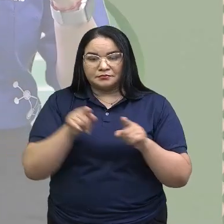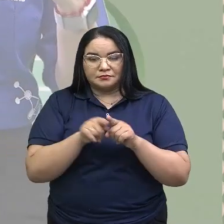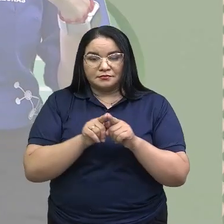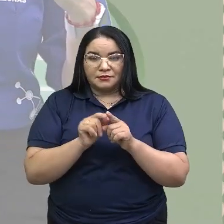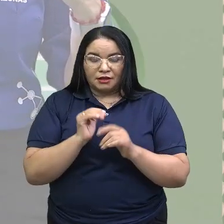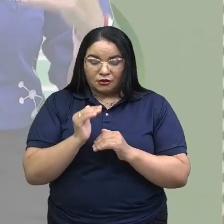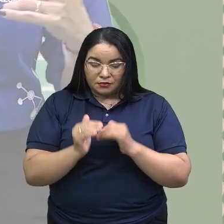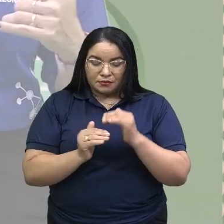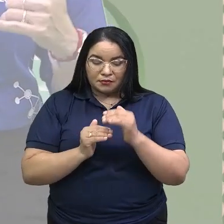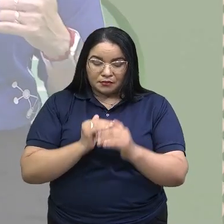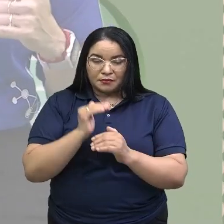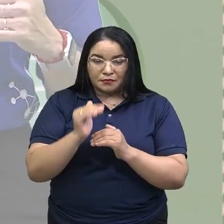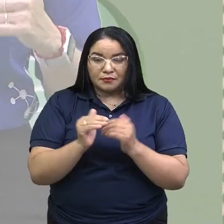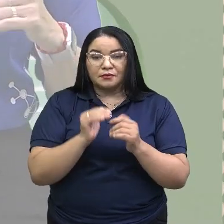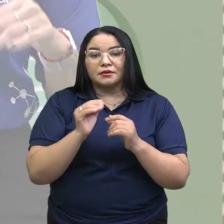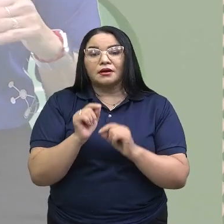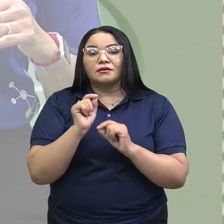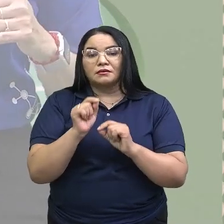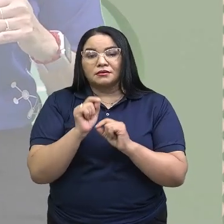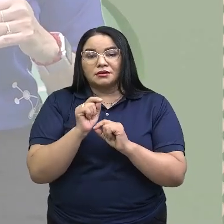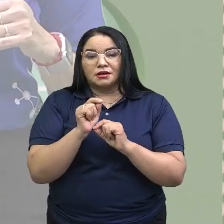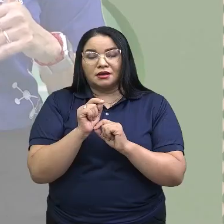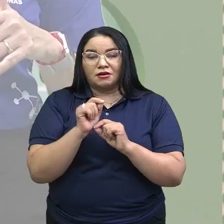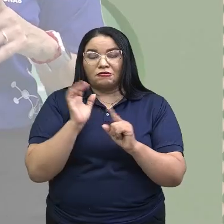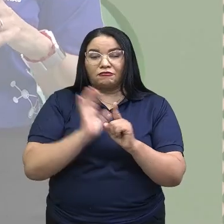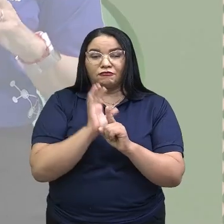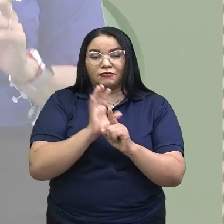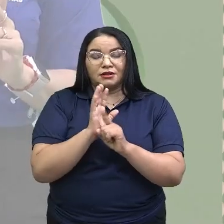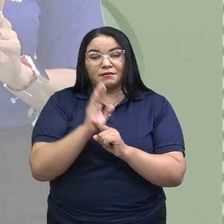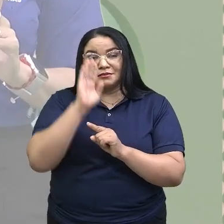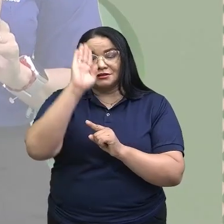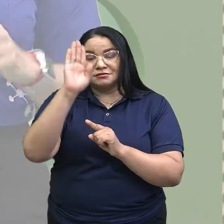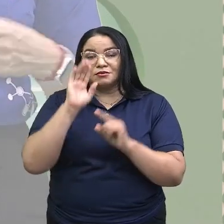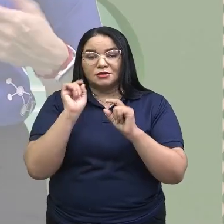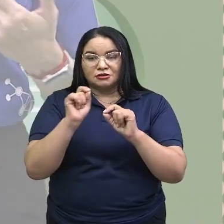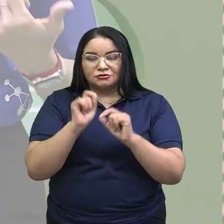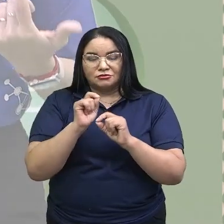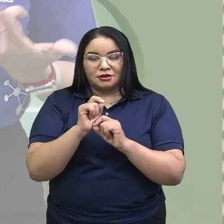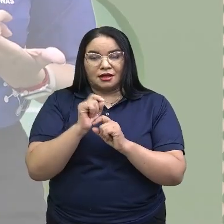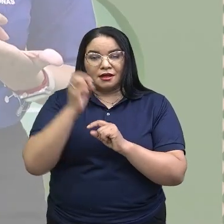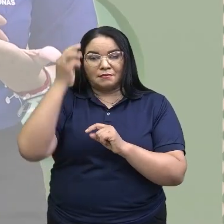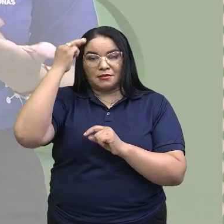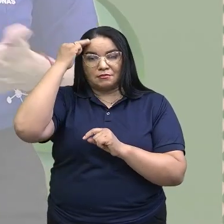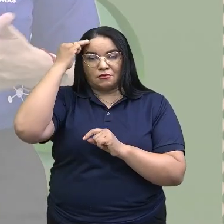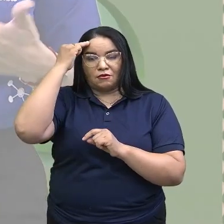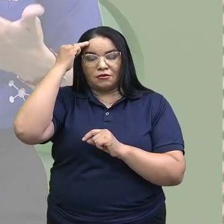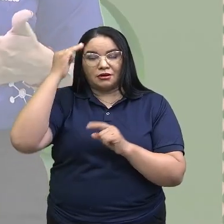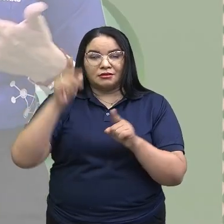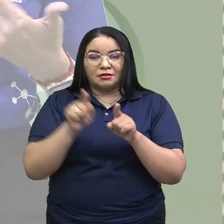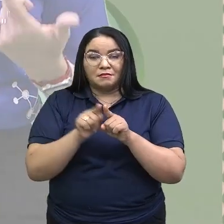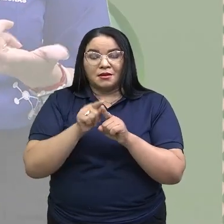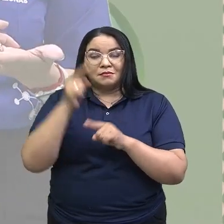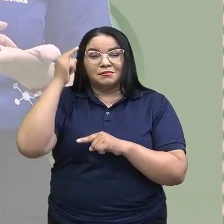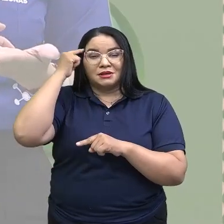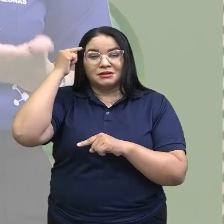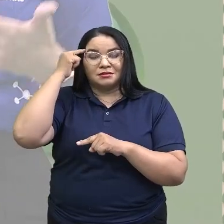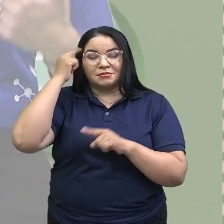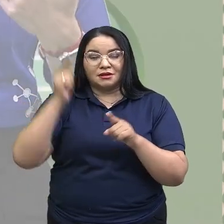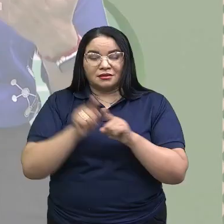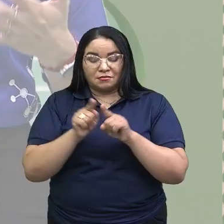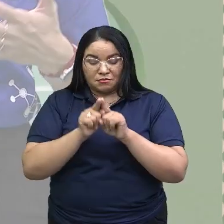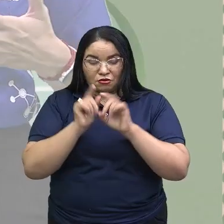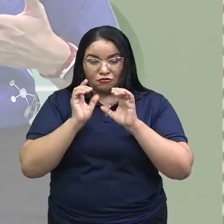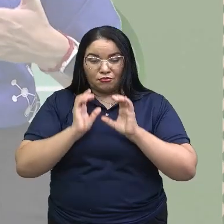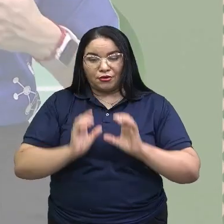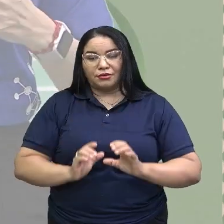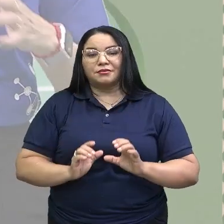vai afetar principalmente, no caso do Alzheimer, a memória, o pensamento e o comportamento,